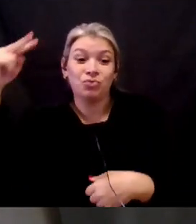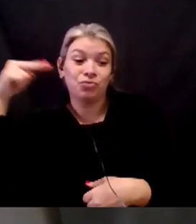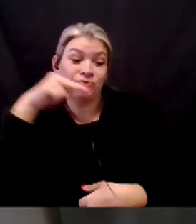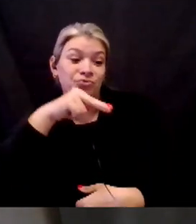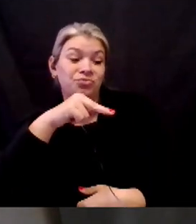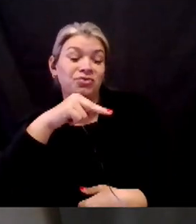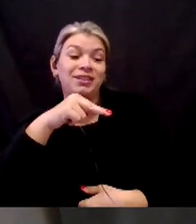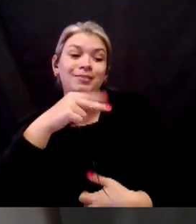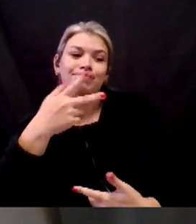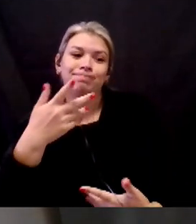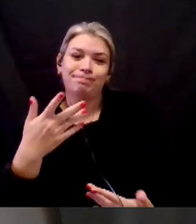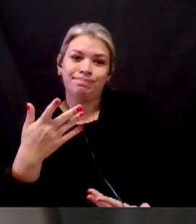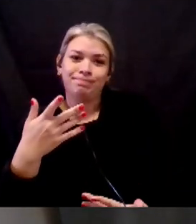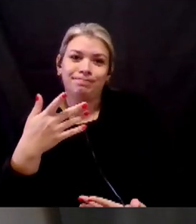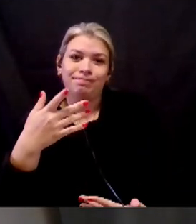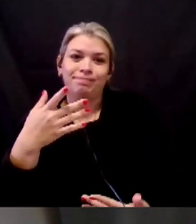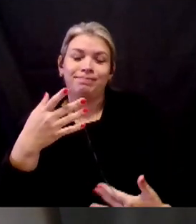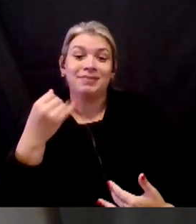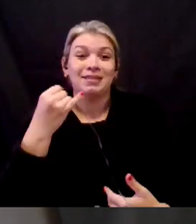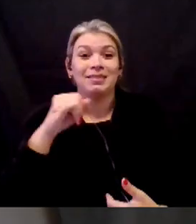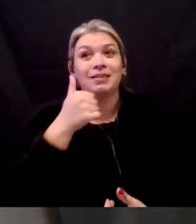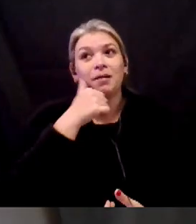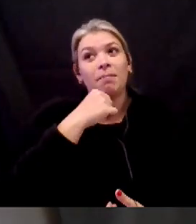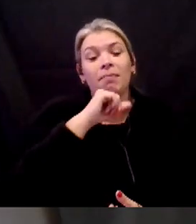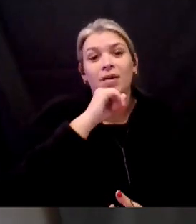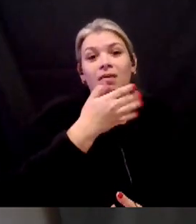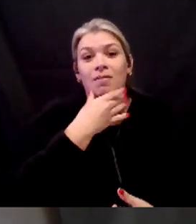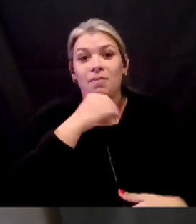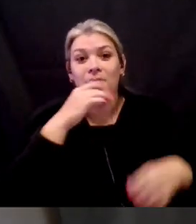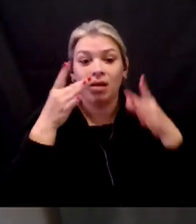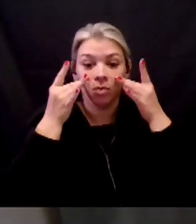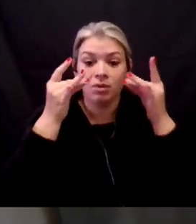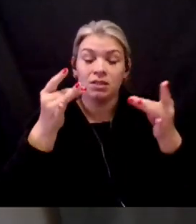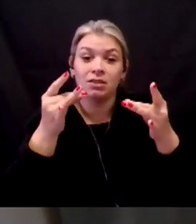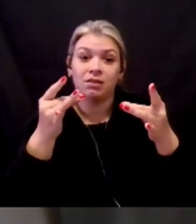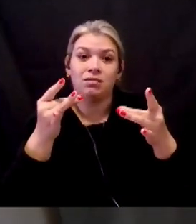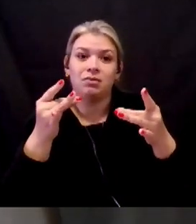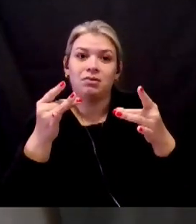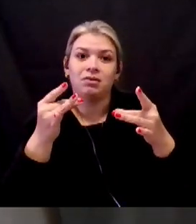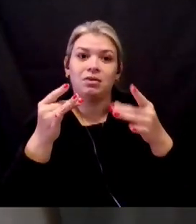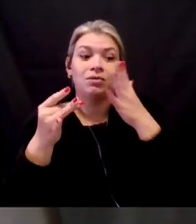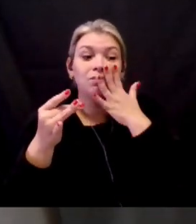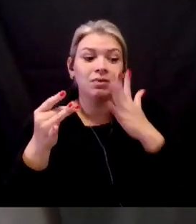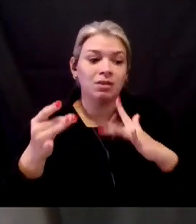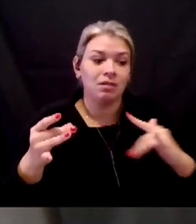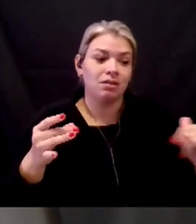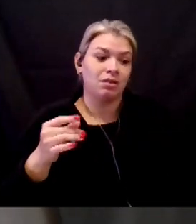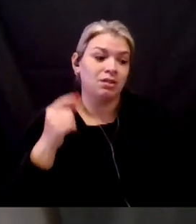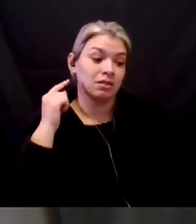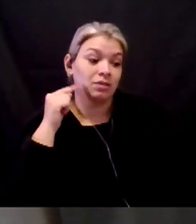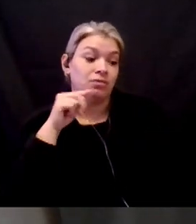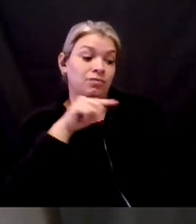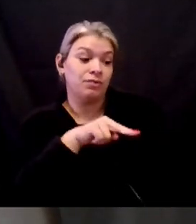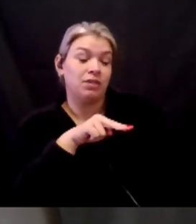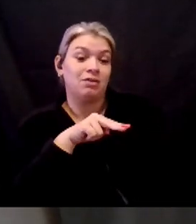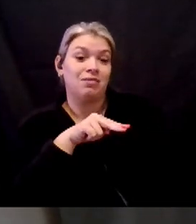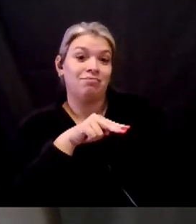não, né, se esse papai, se essa mamãe não ficar realmente em cima do que tá rolando ali naquele